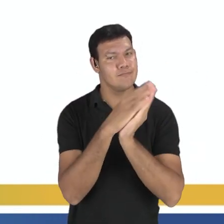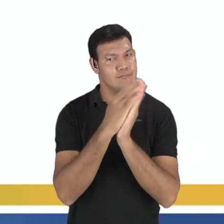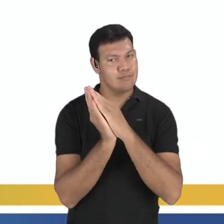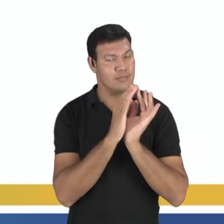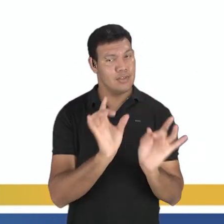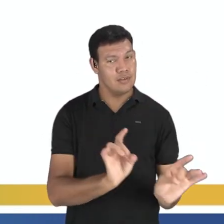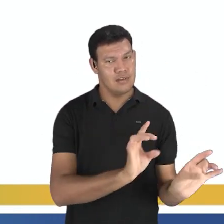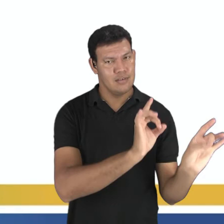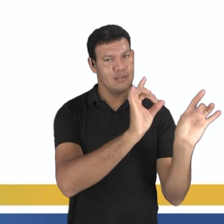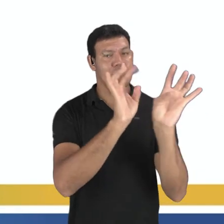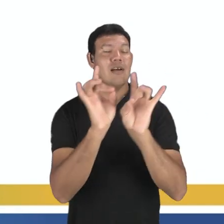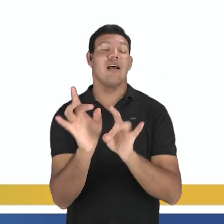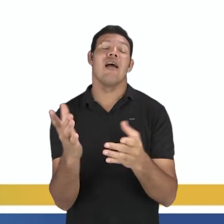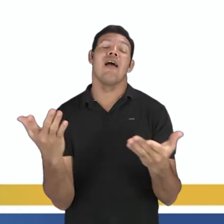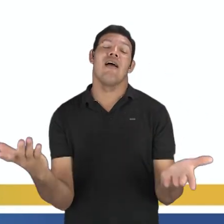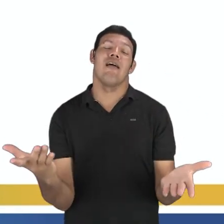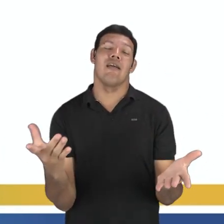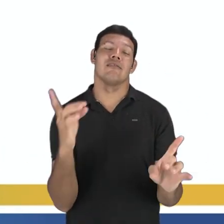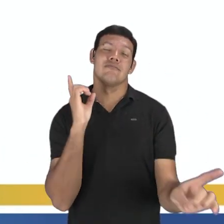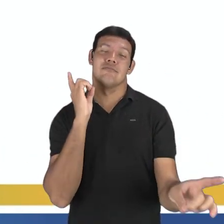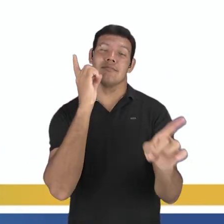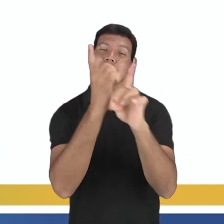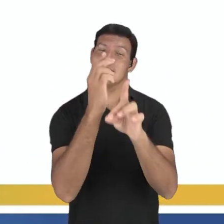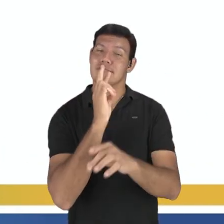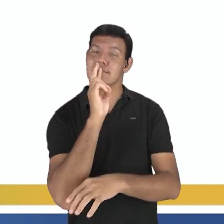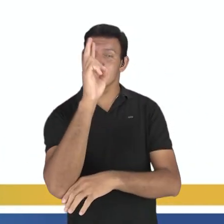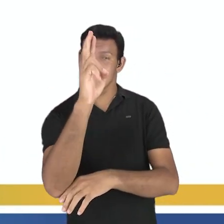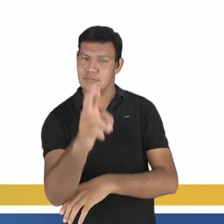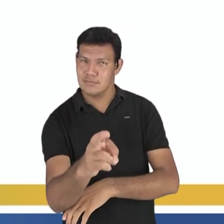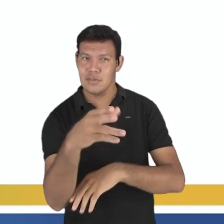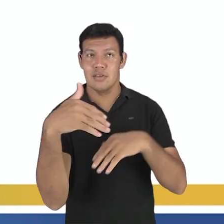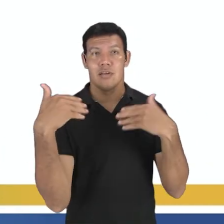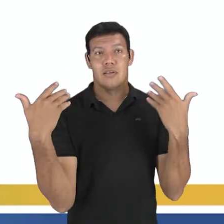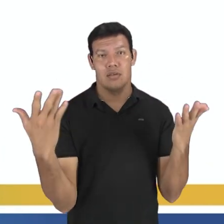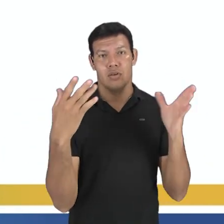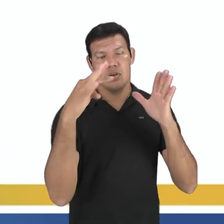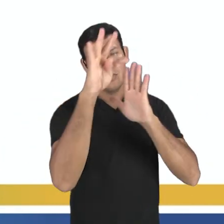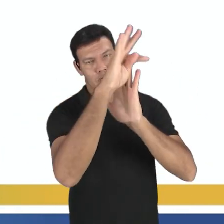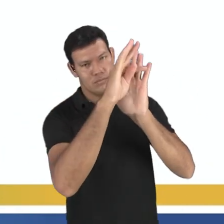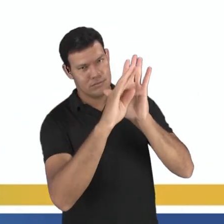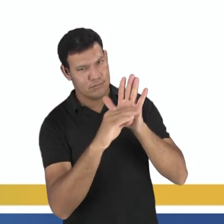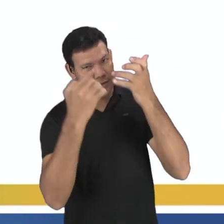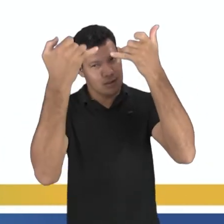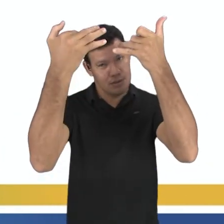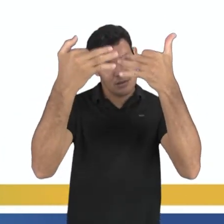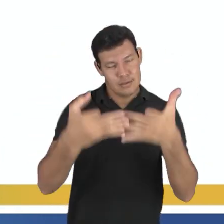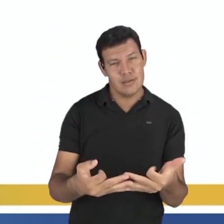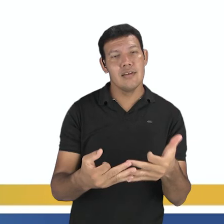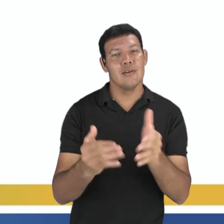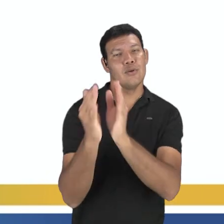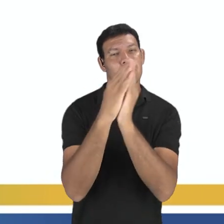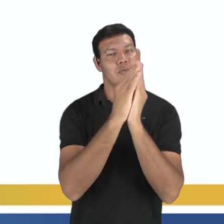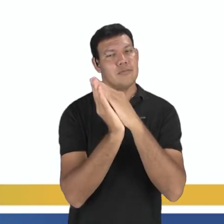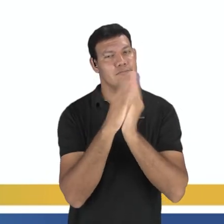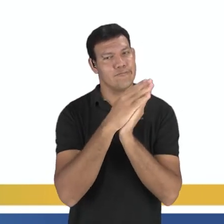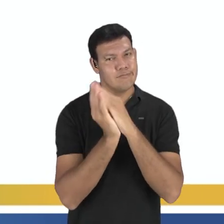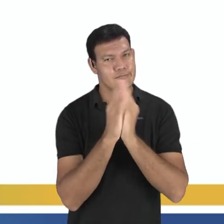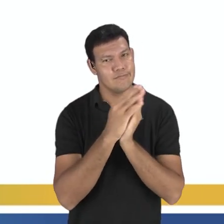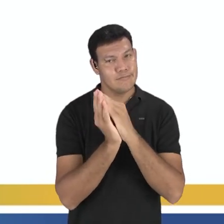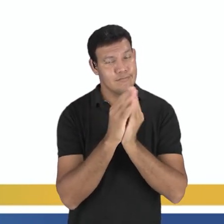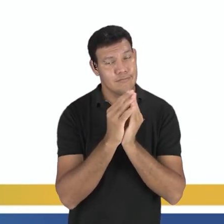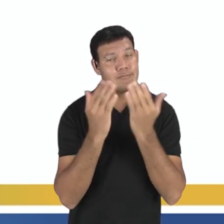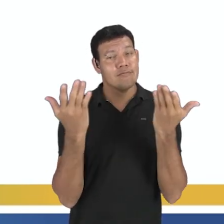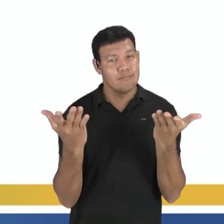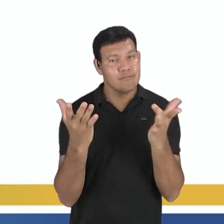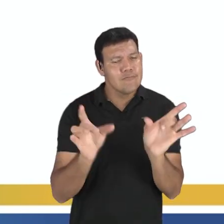muito especial. Ah, achei a minha resposta. O texto fala sobre isso. Fala sobre uma boneca.